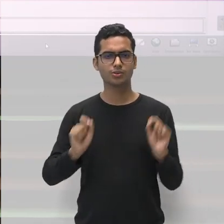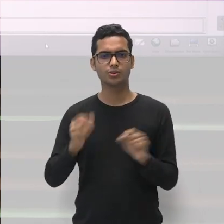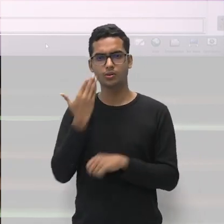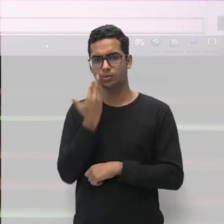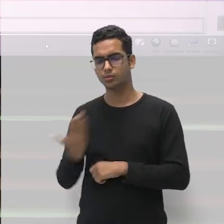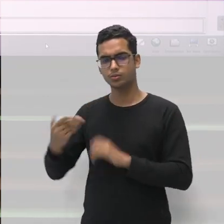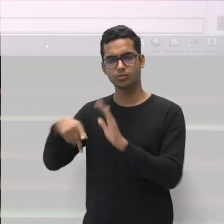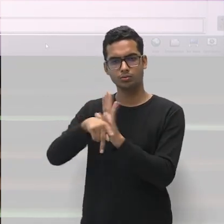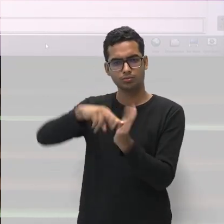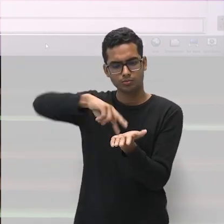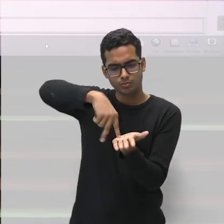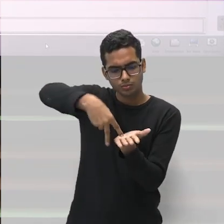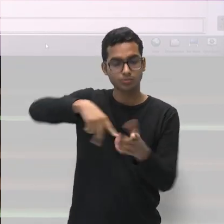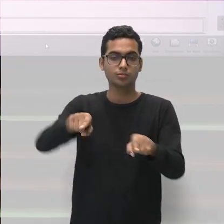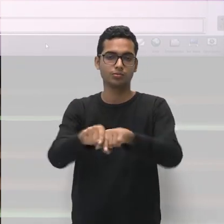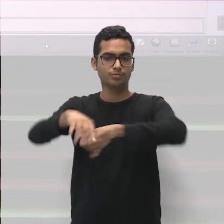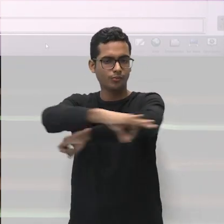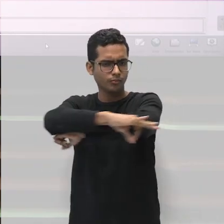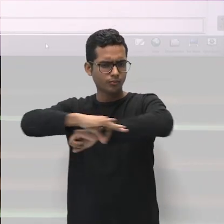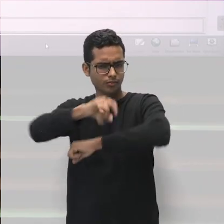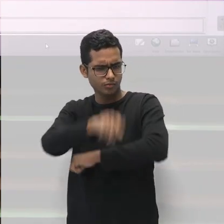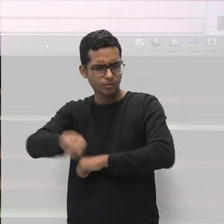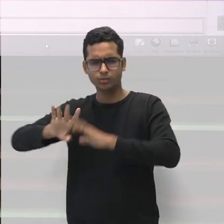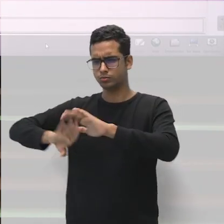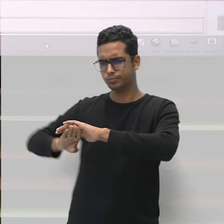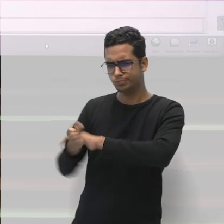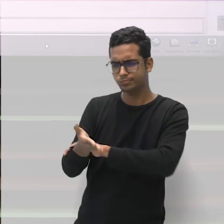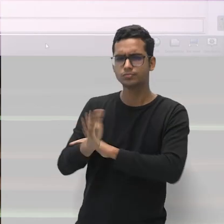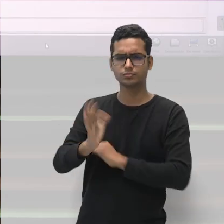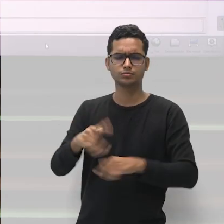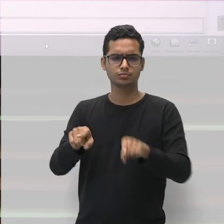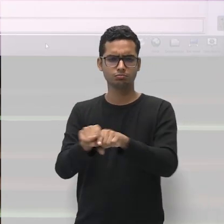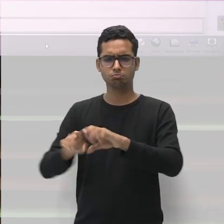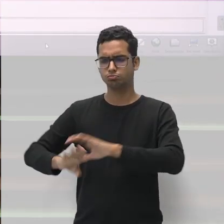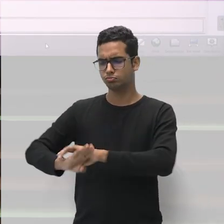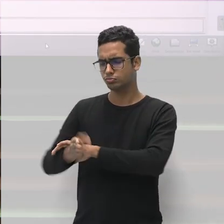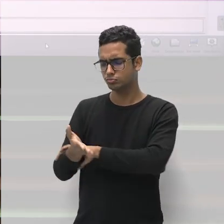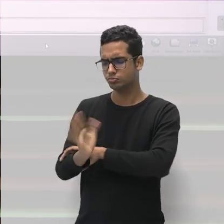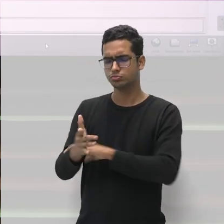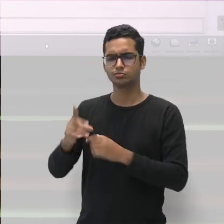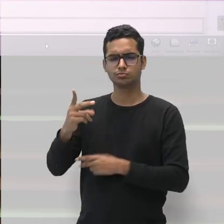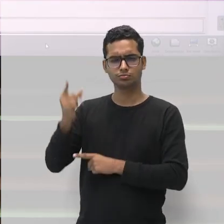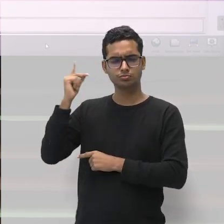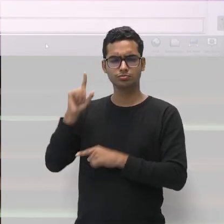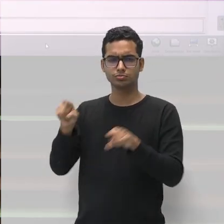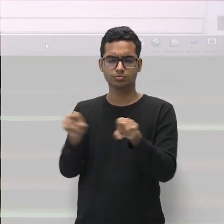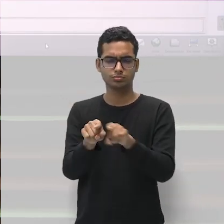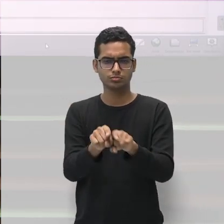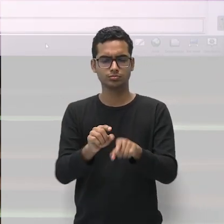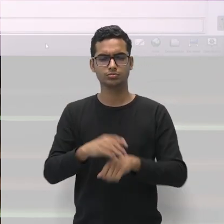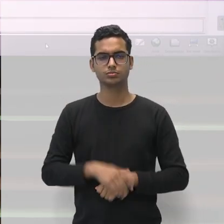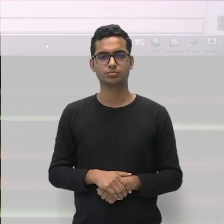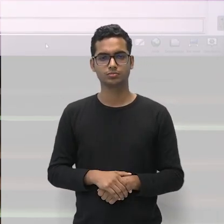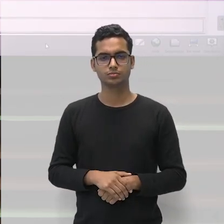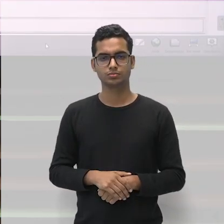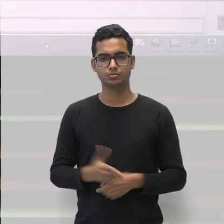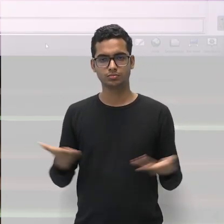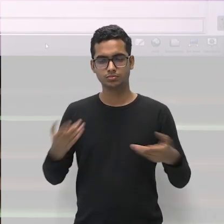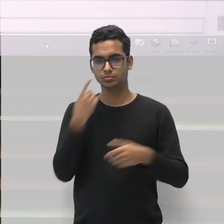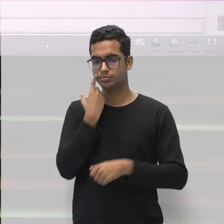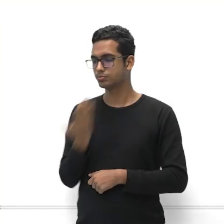régua e compasso, como vocês estão acostumados a ver, beleza? Me acompanha aí, por enquanto, a construção do quadrado no